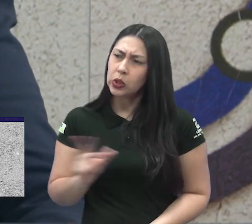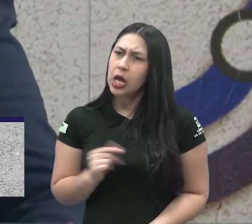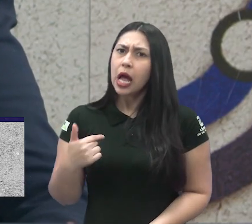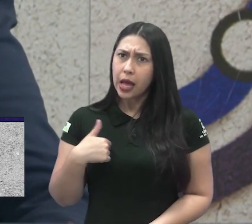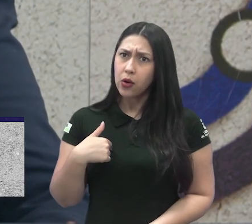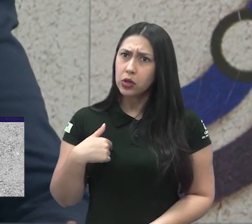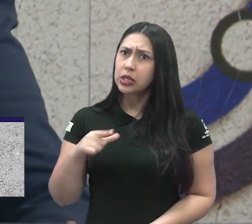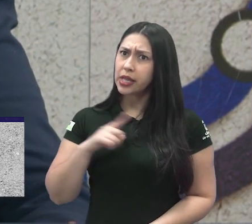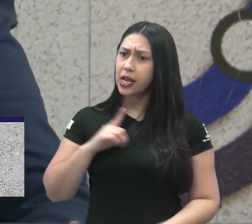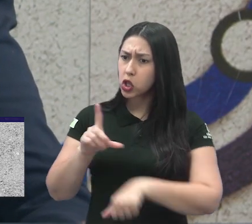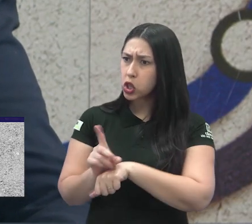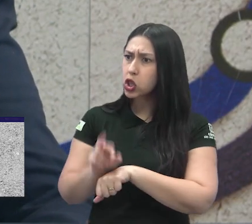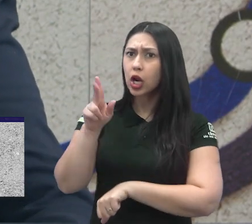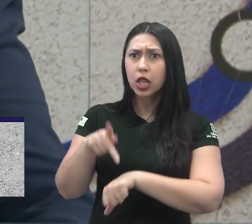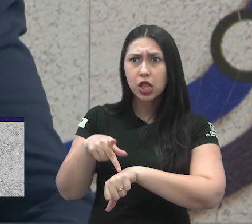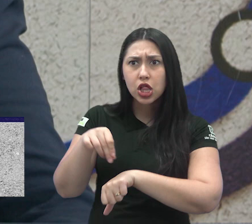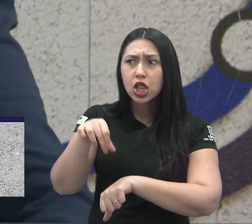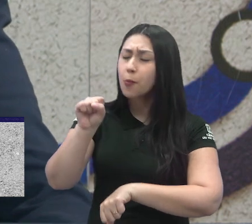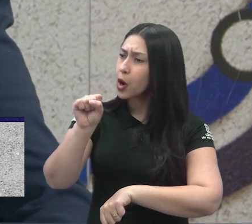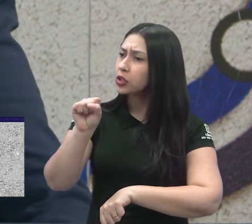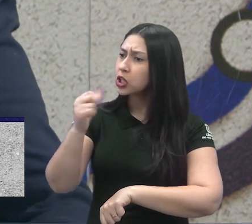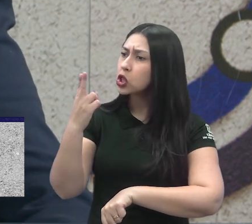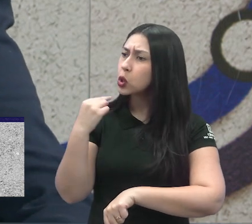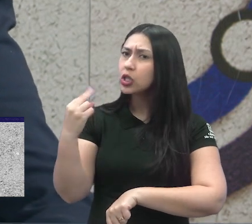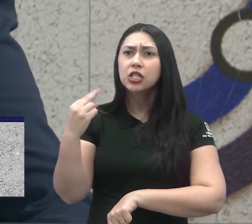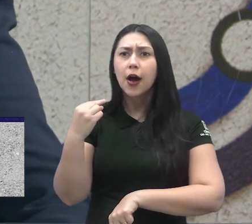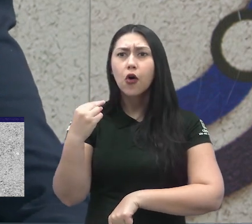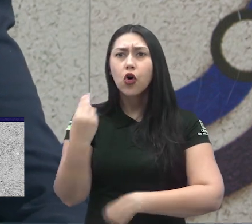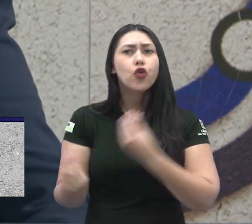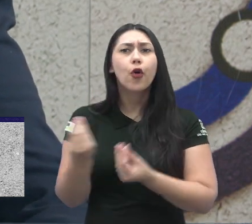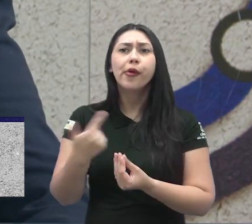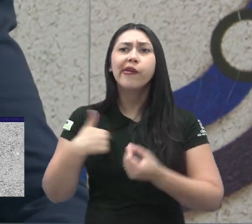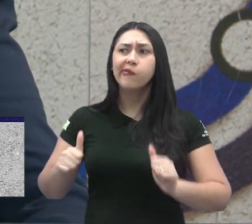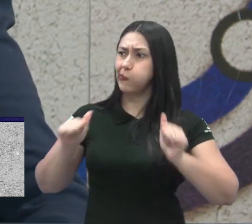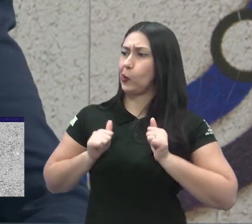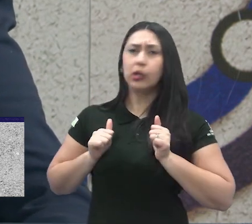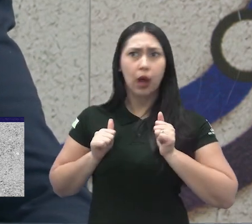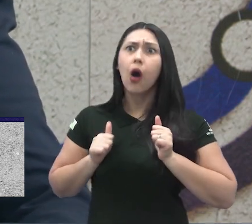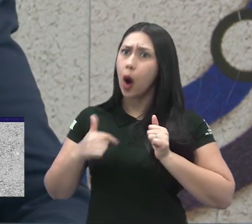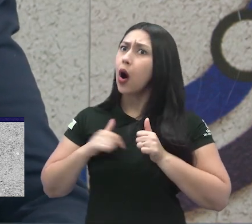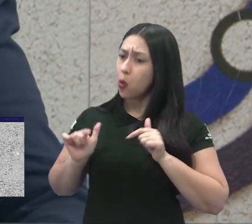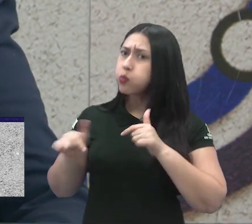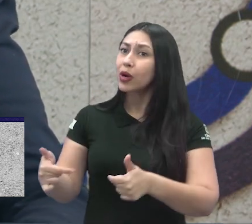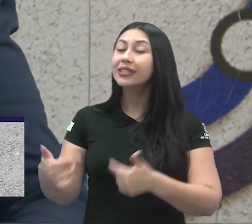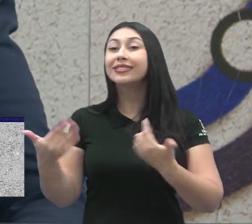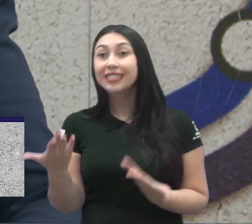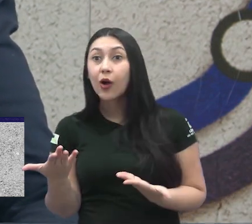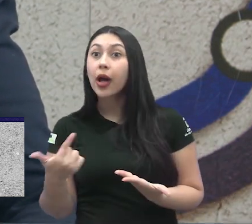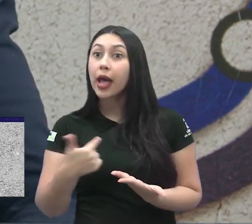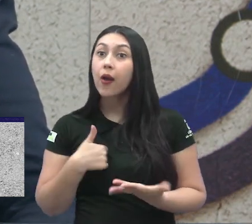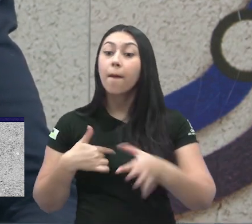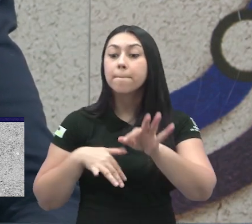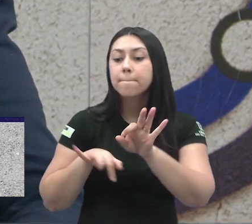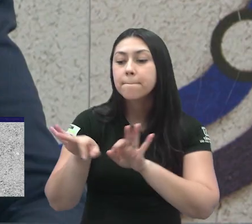nutrição animal, como é que o veterinário me passa que ele está com problema alimentar, eu não vou fazer nada, eu vou, né? Então, eu fiz a formulação da